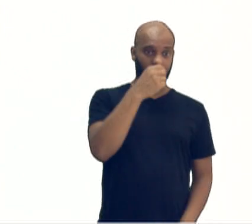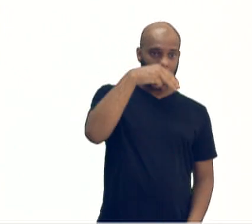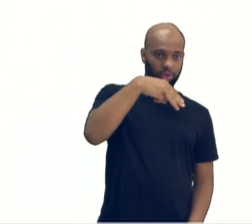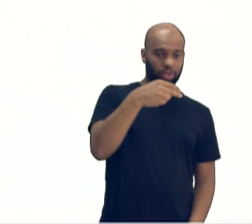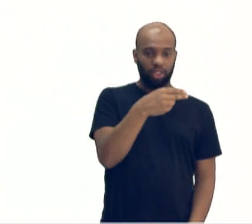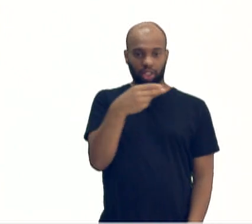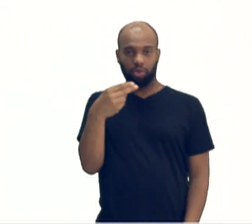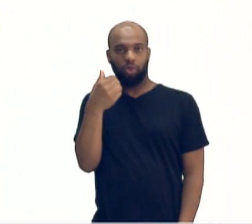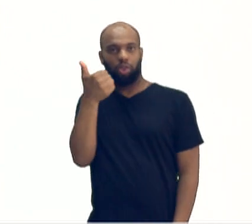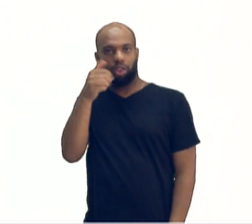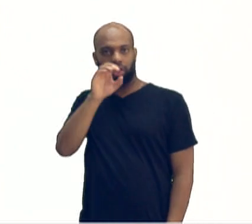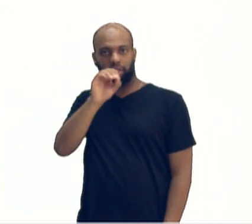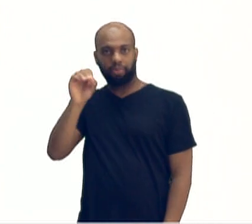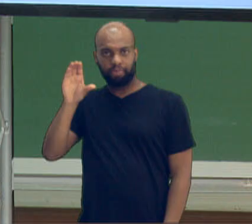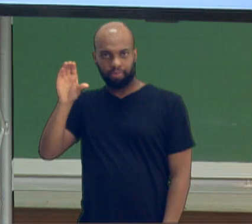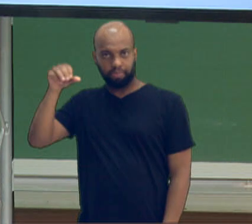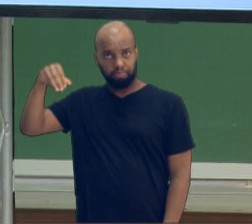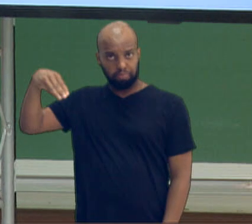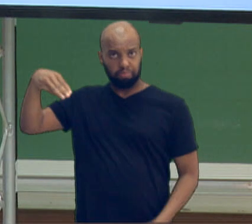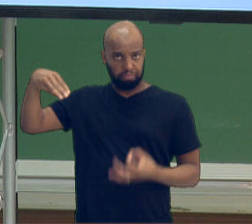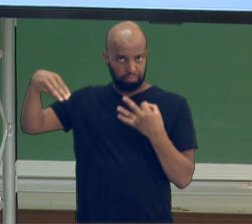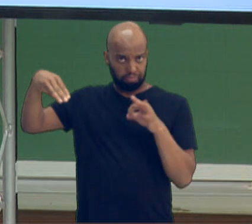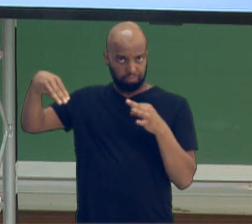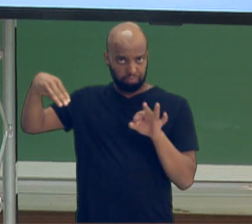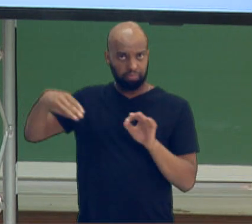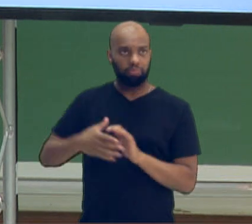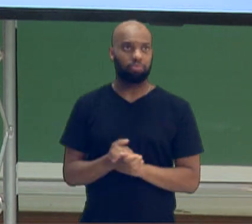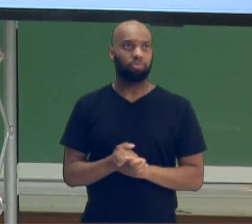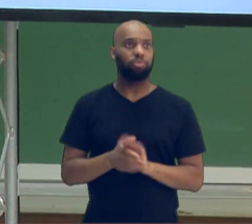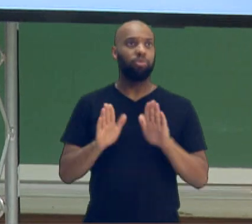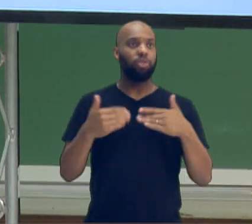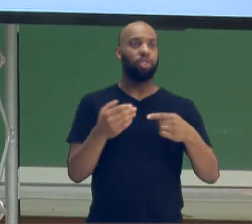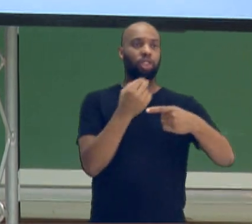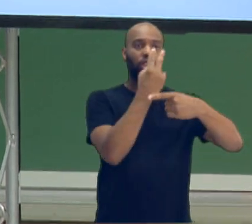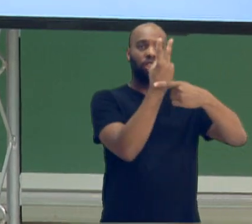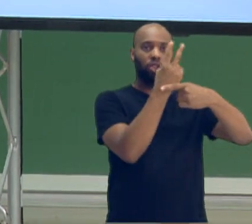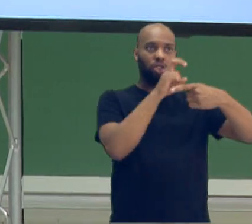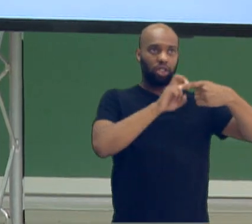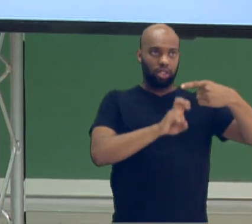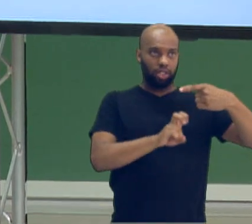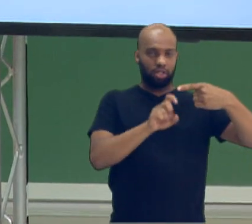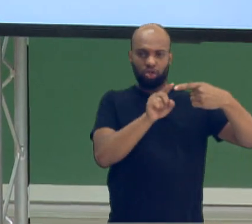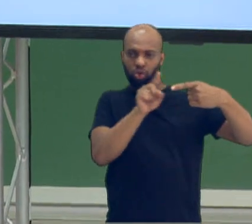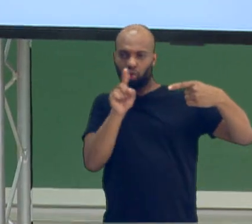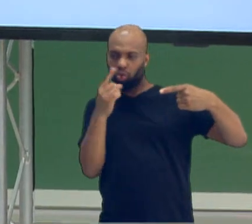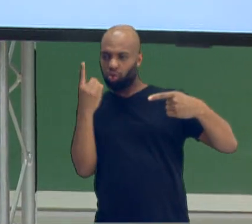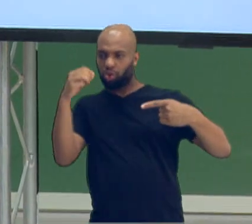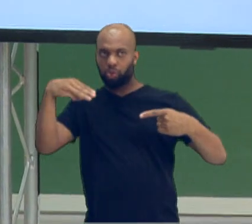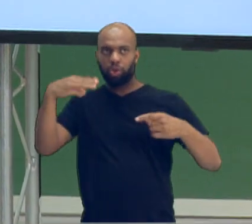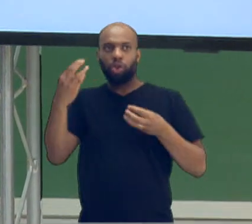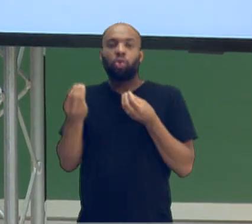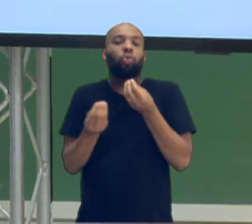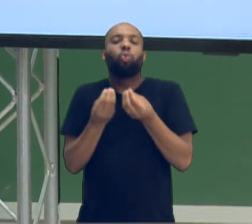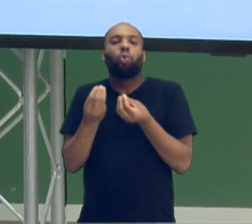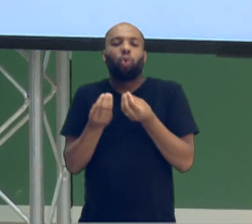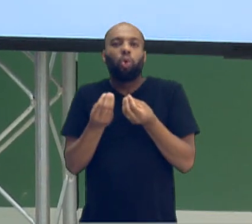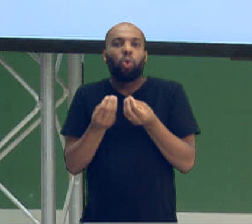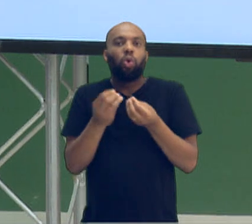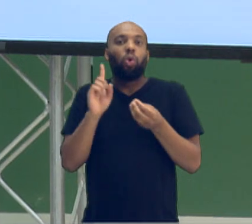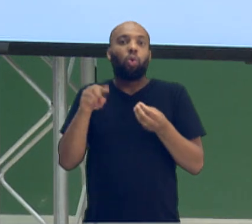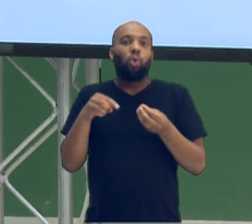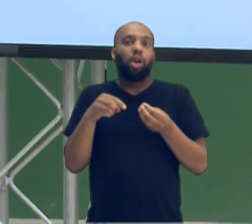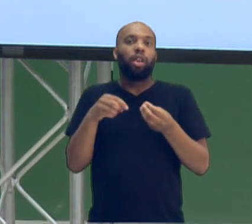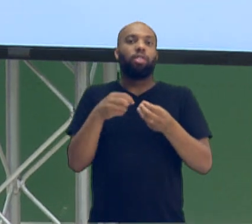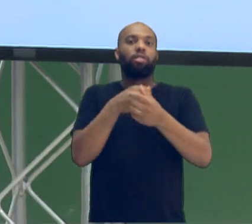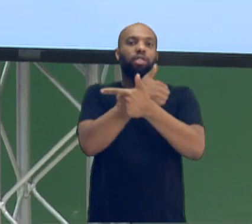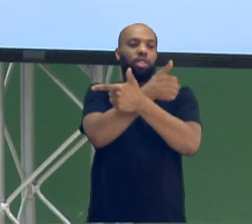100 centímetros. Não posso? Muito bem. Então, 2 quintos de 1 metro vai ser quanto? É o 100 dividido